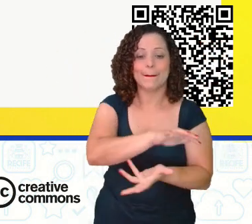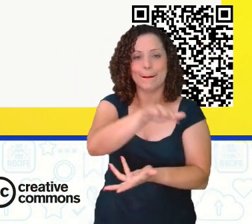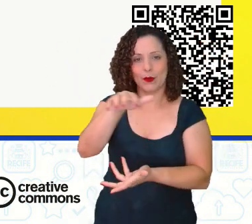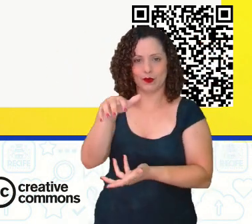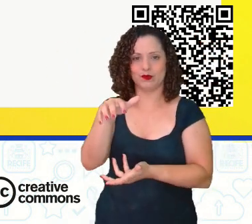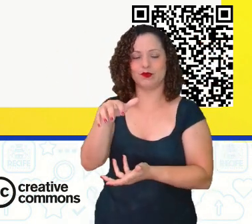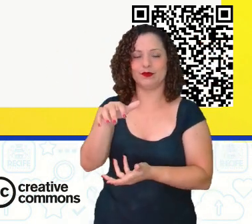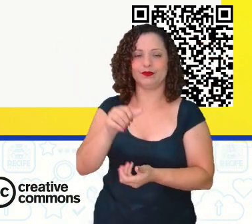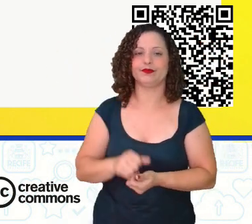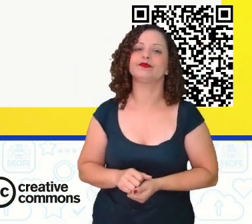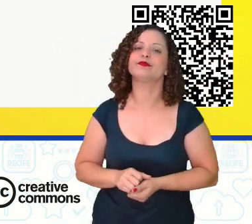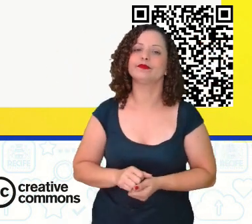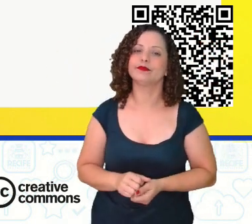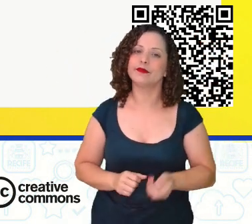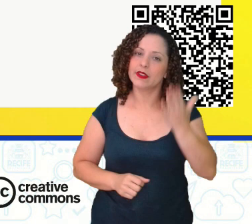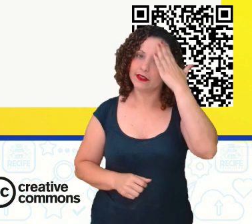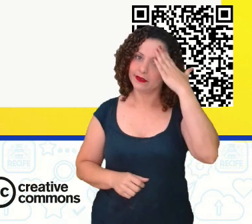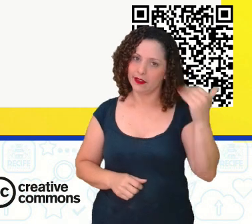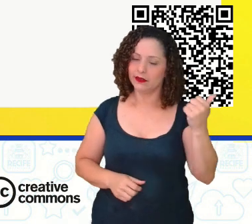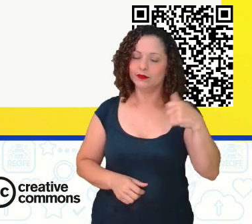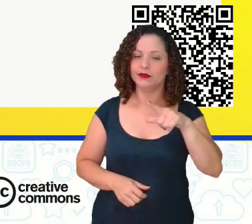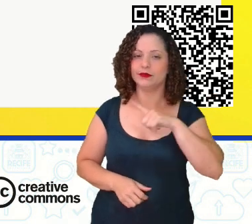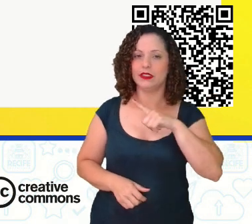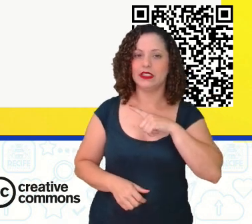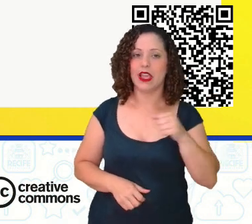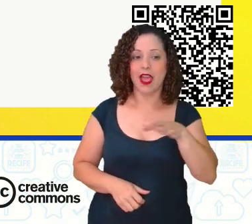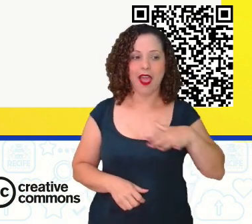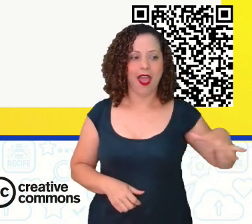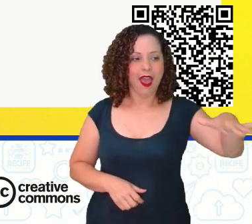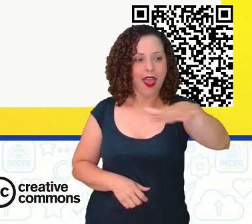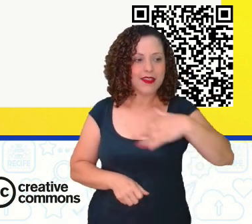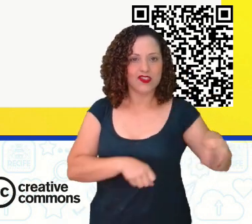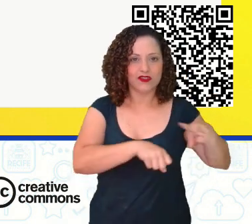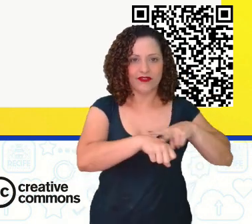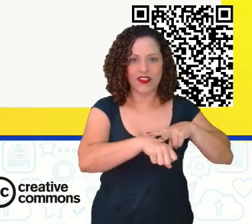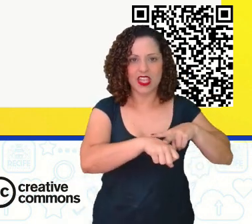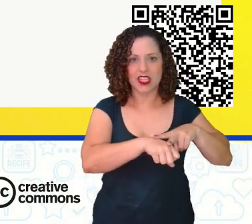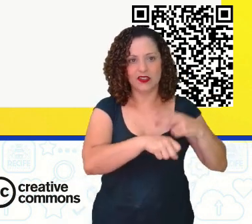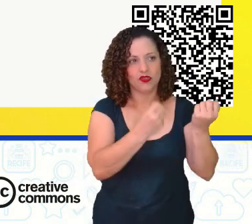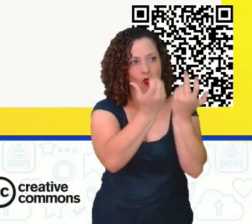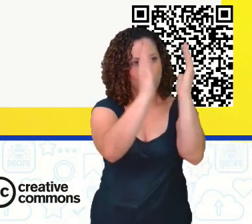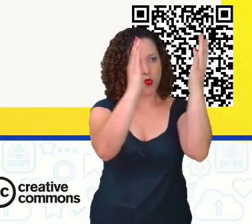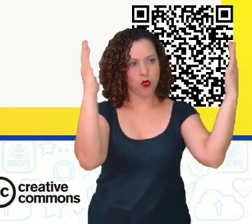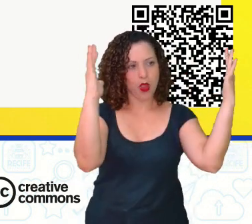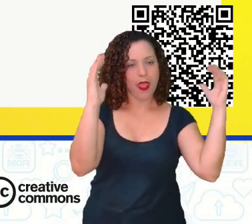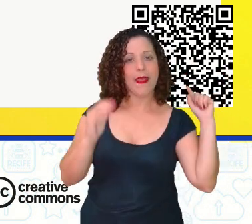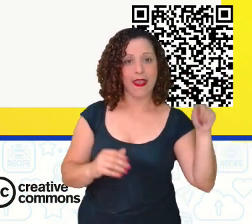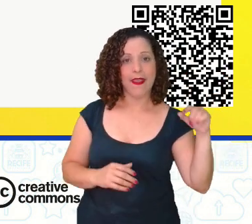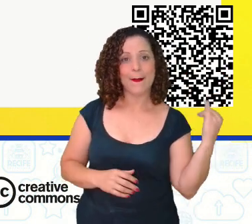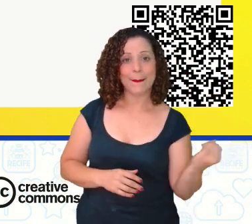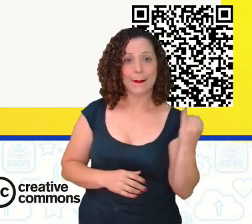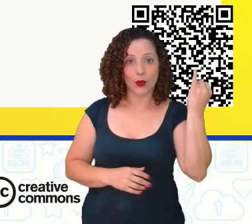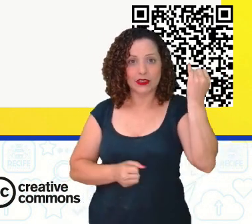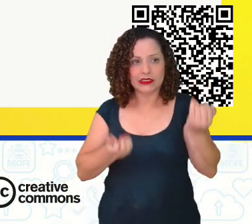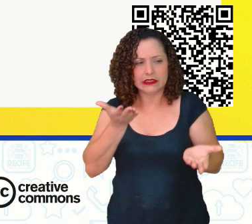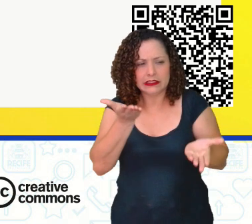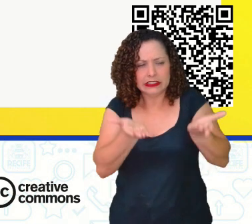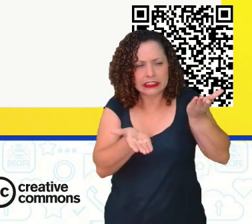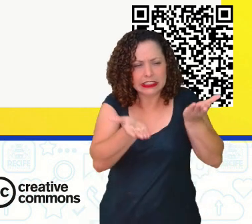sabe que nós temos esses ambientes verdes, que são de extremamente importância para dar esse